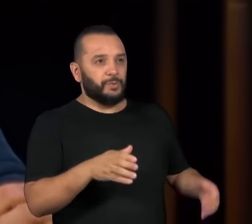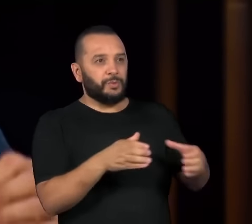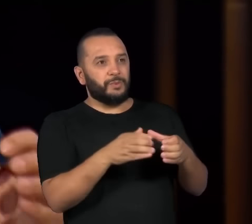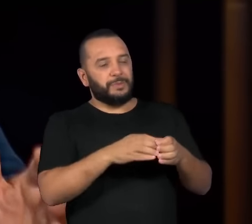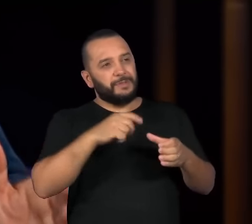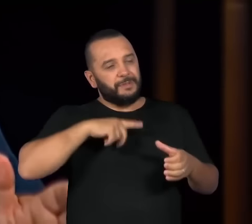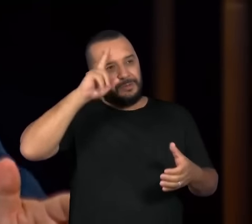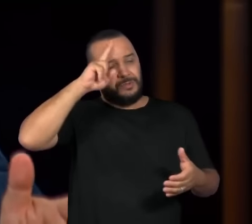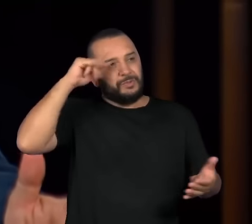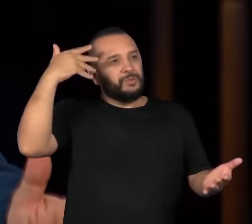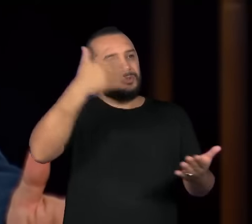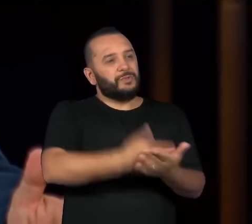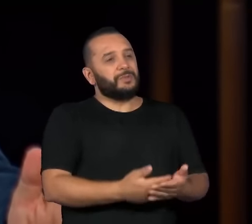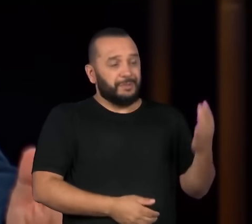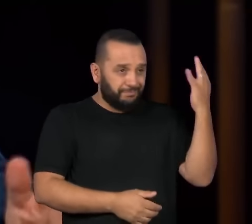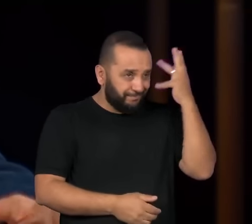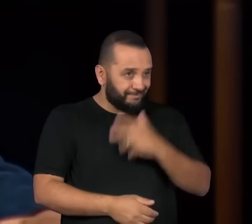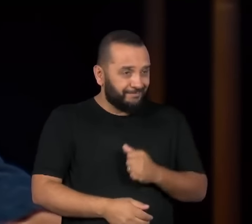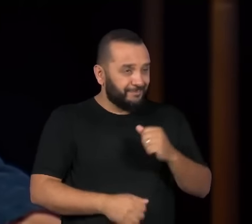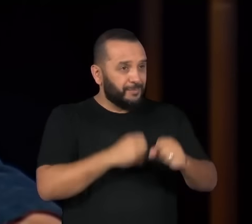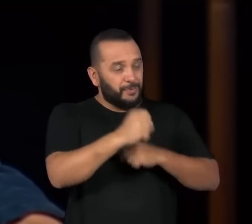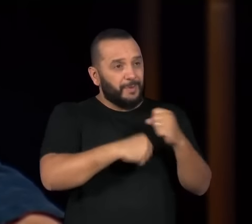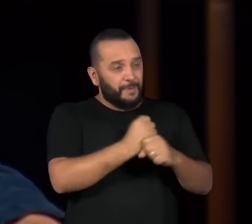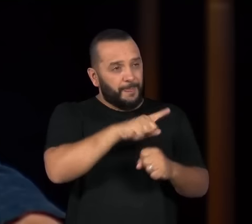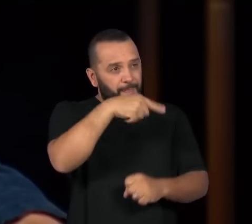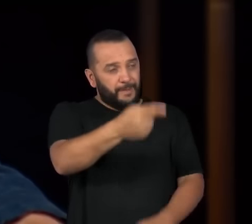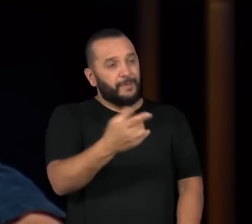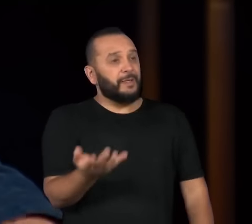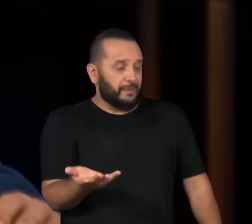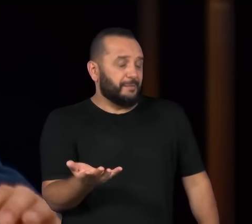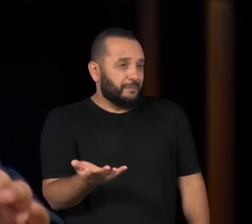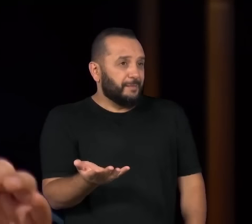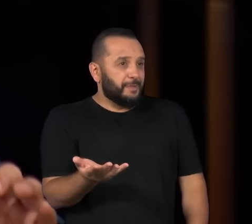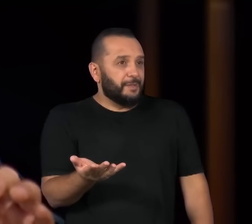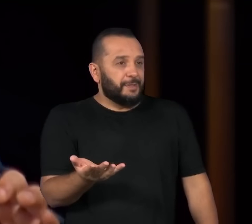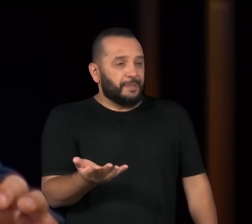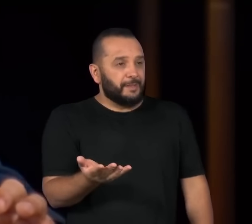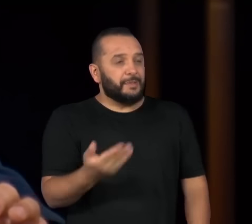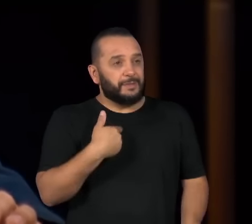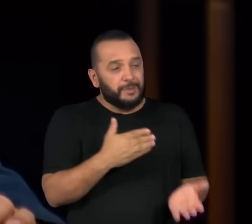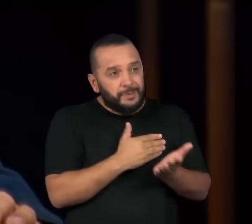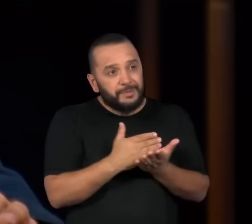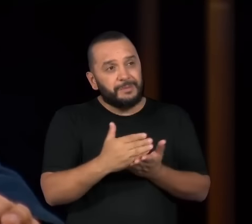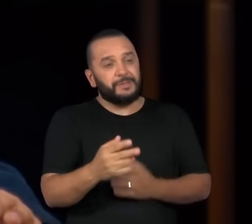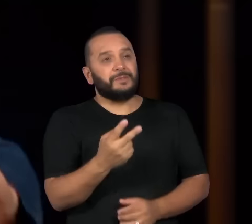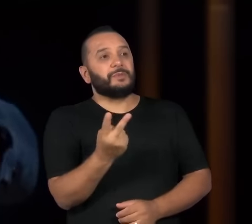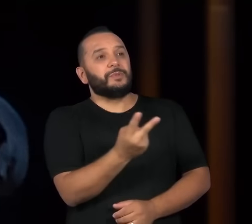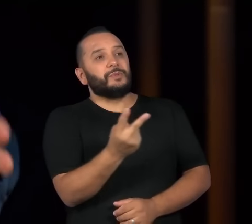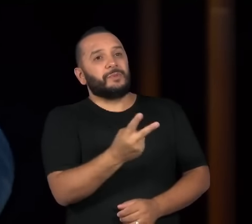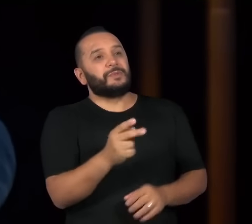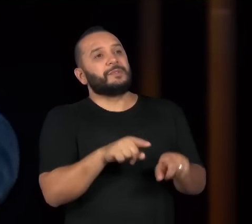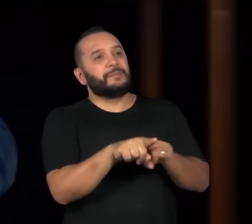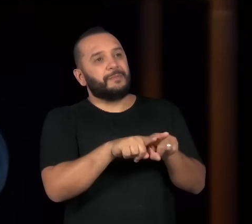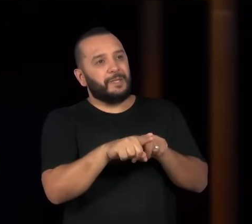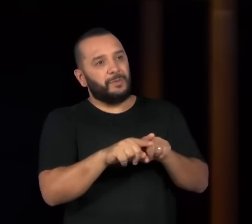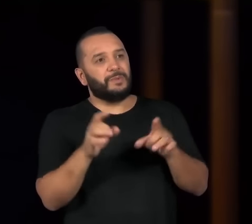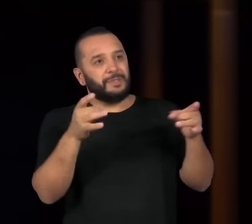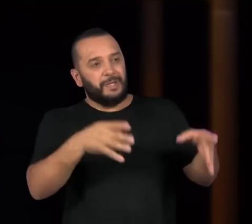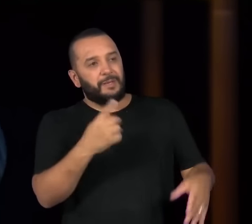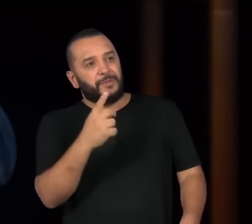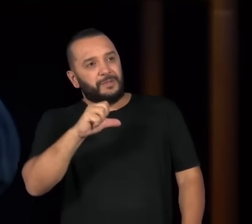história linda. O ano que vem é 40, 40 né? anos. E começa com esses dois irmãos, aí um sai em 96, o